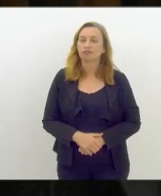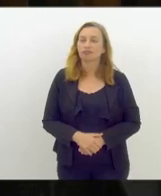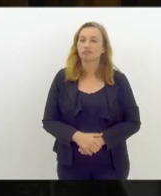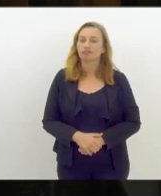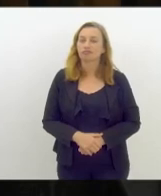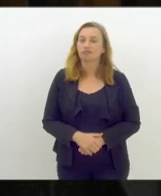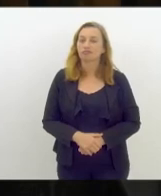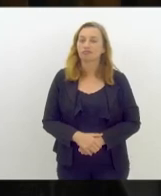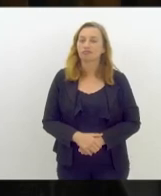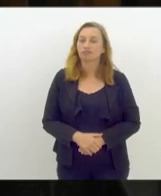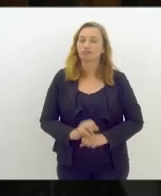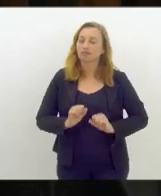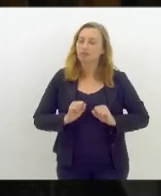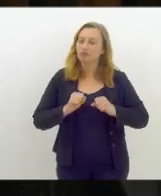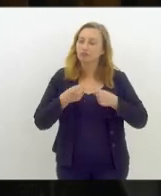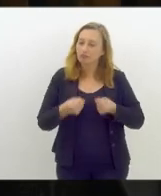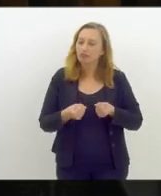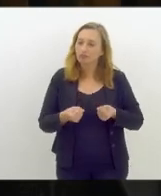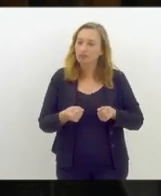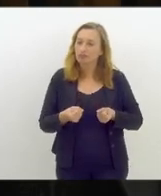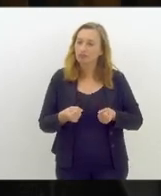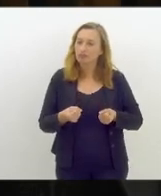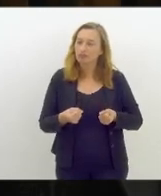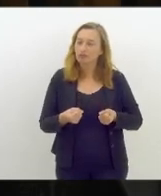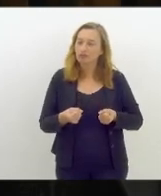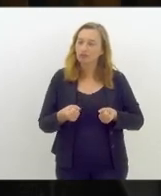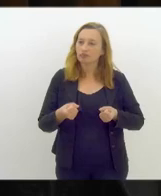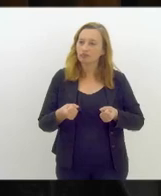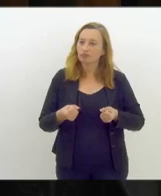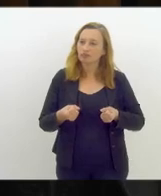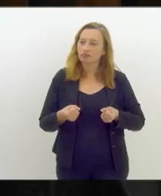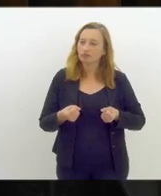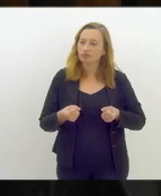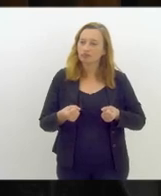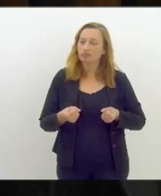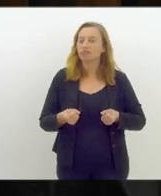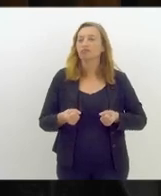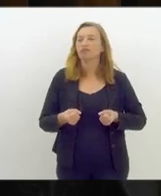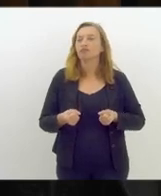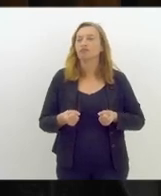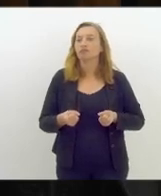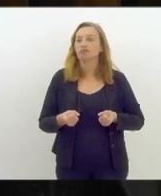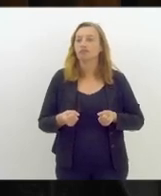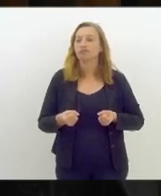que temos que defender acima de qualquer